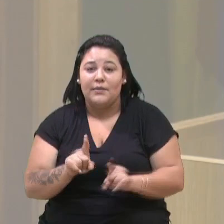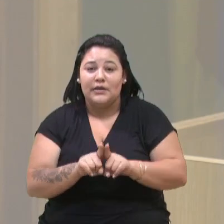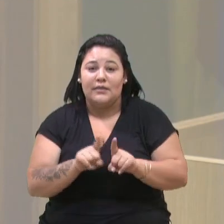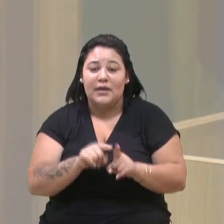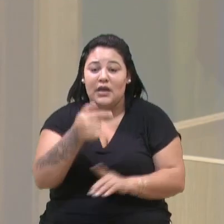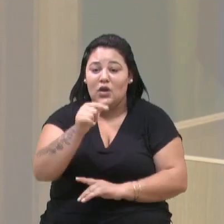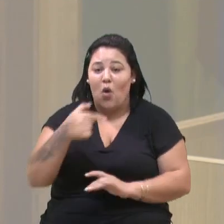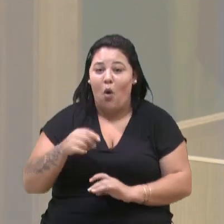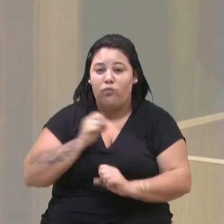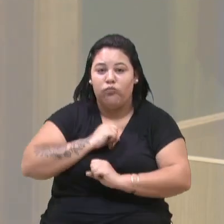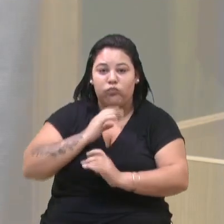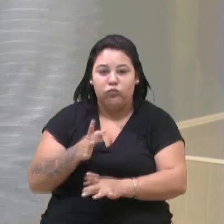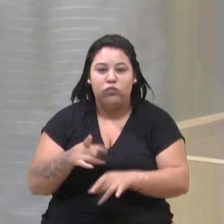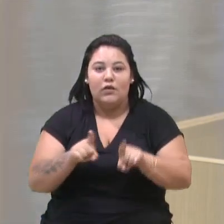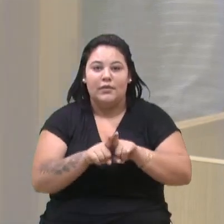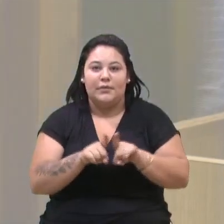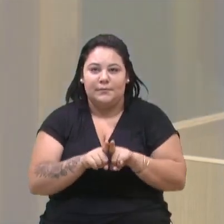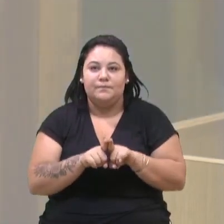outras ações. Então,